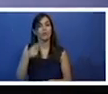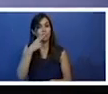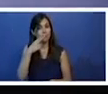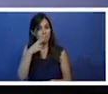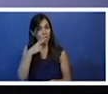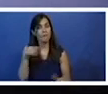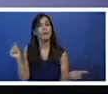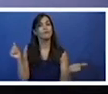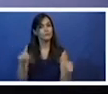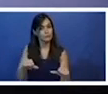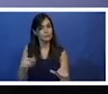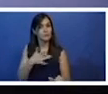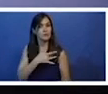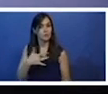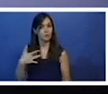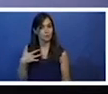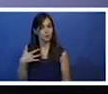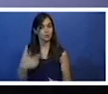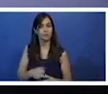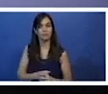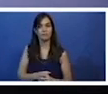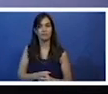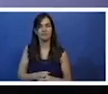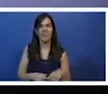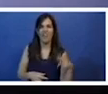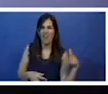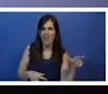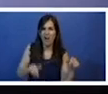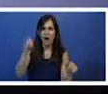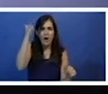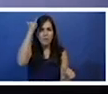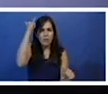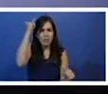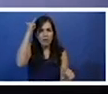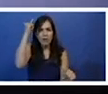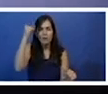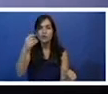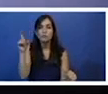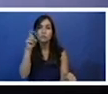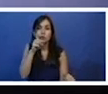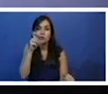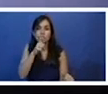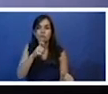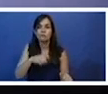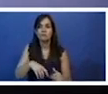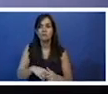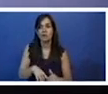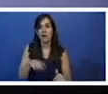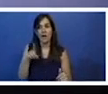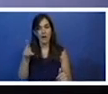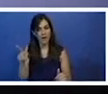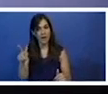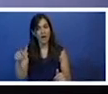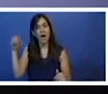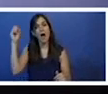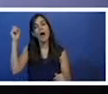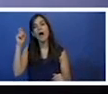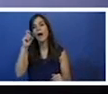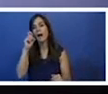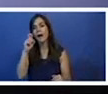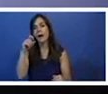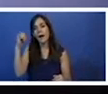à saúde. Ela arrependeu-se de mentir. Ela